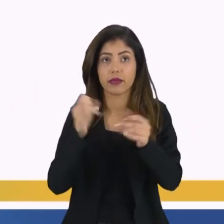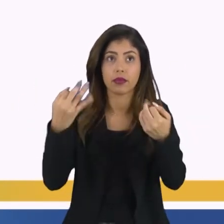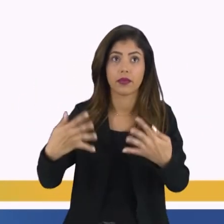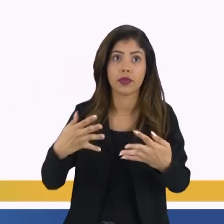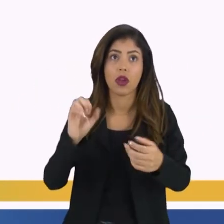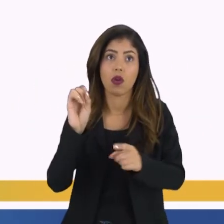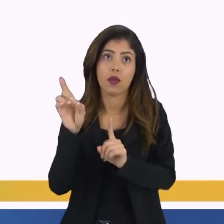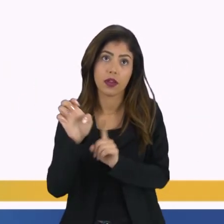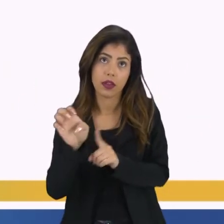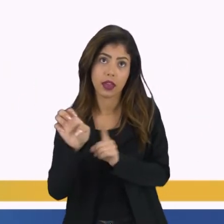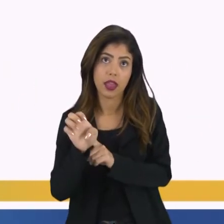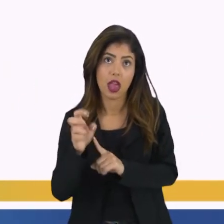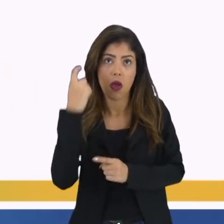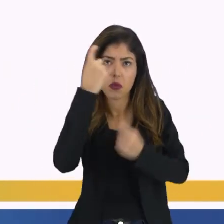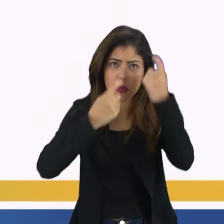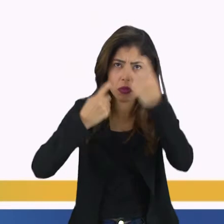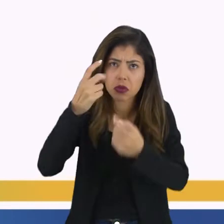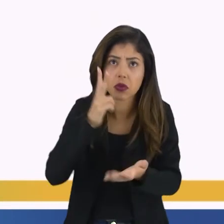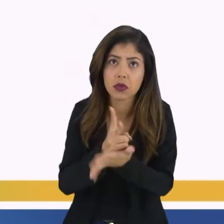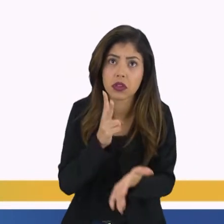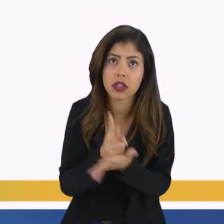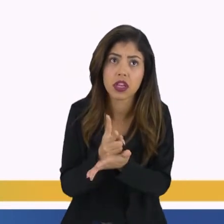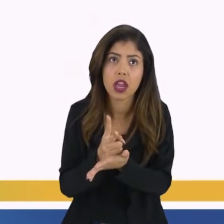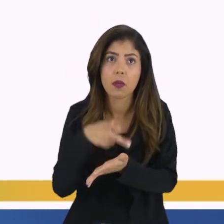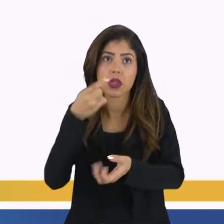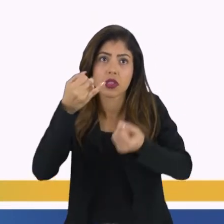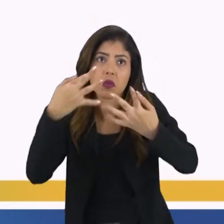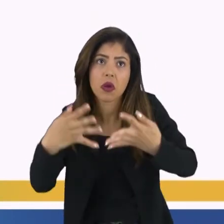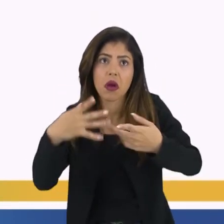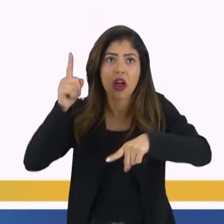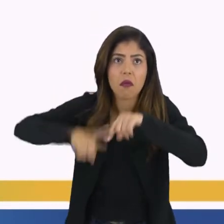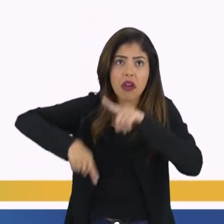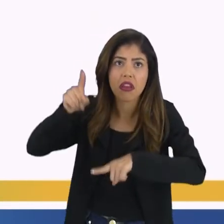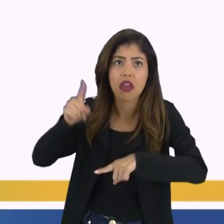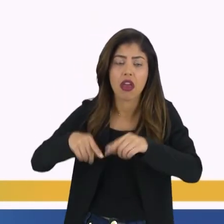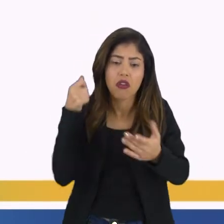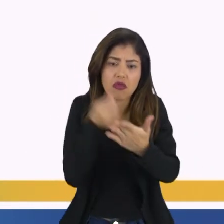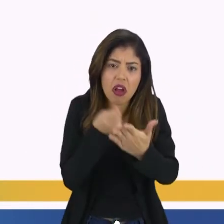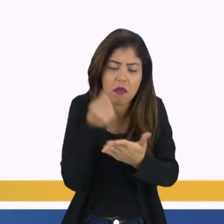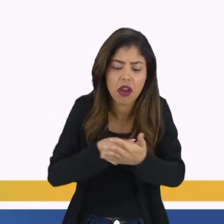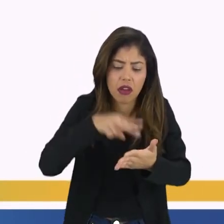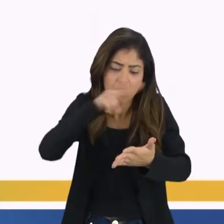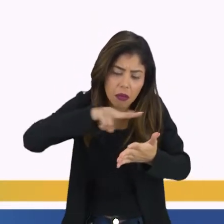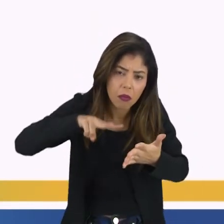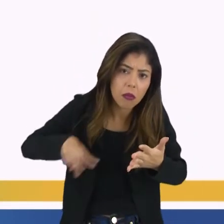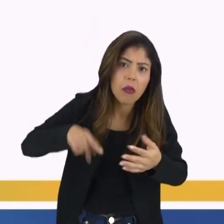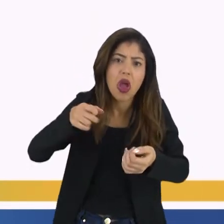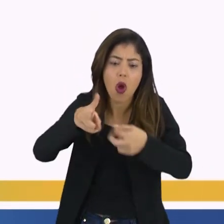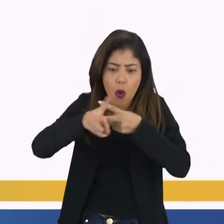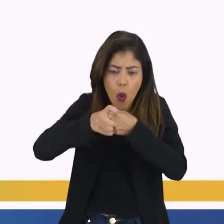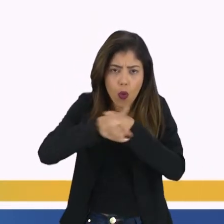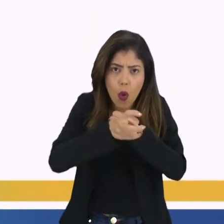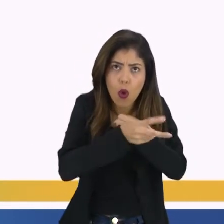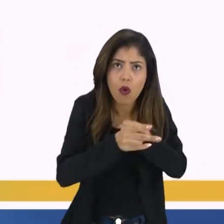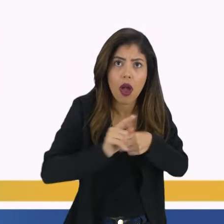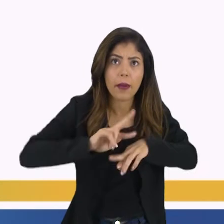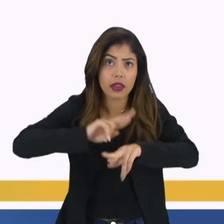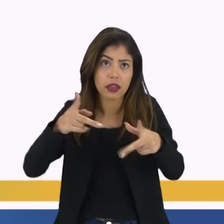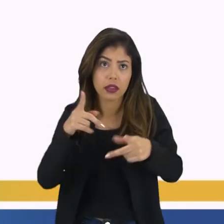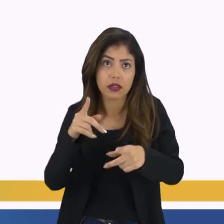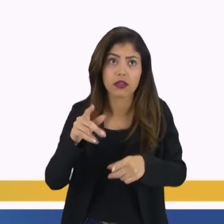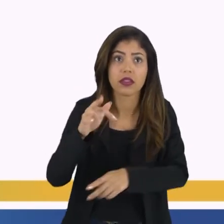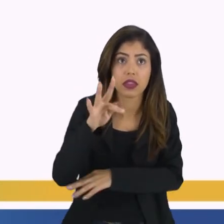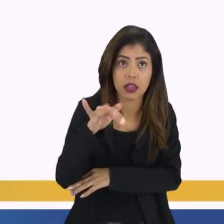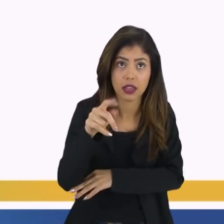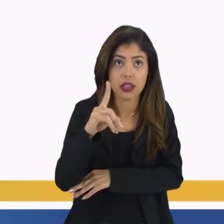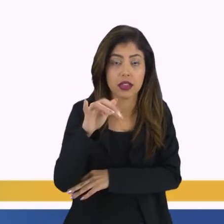preocupação do narrador em submeter constantemente a matéria narrada ao julgamento do leitor, de quem espera absolvição para tanta desfaçatez.